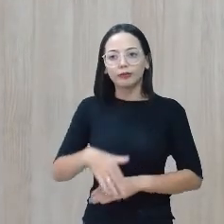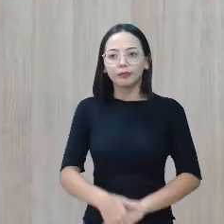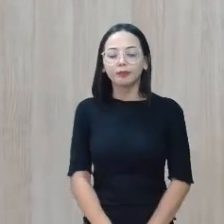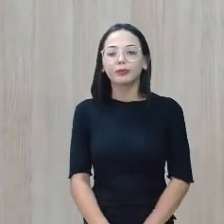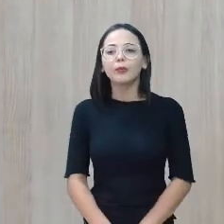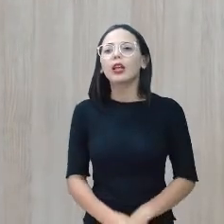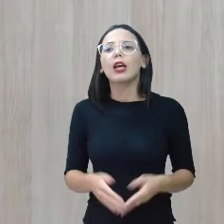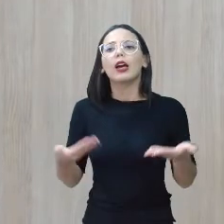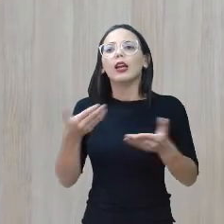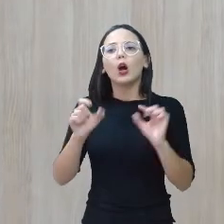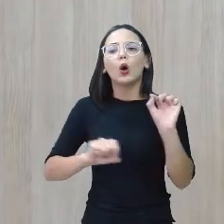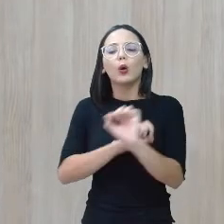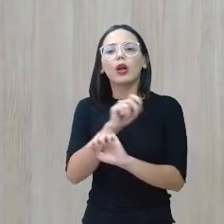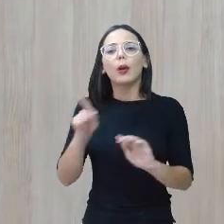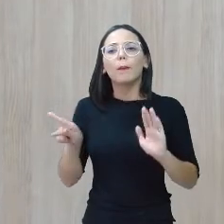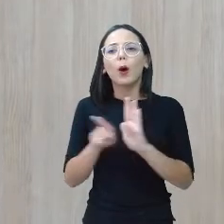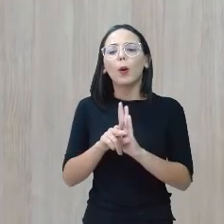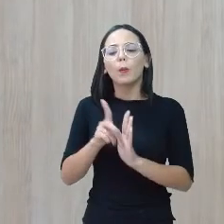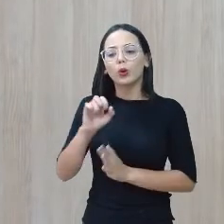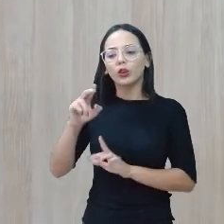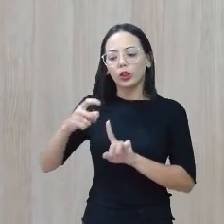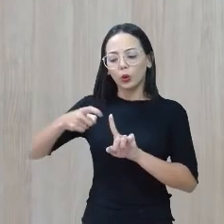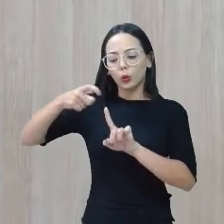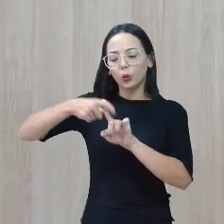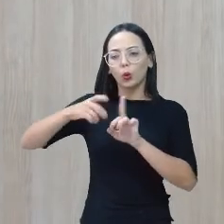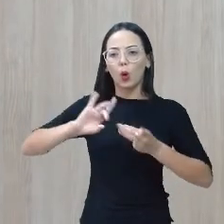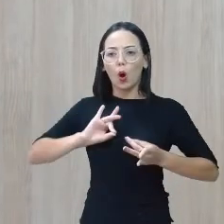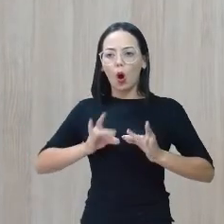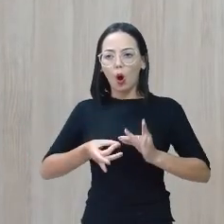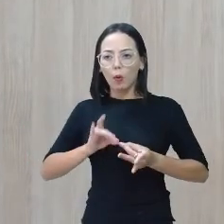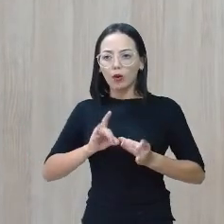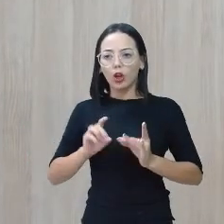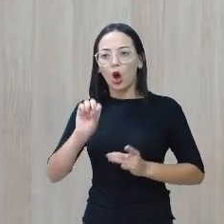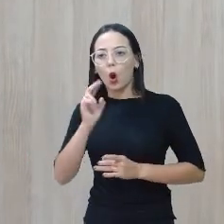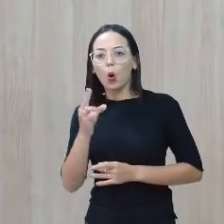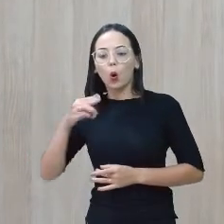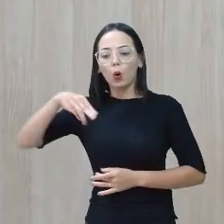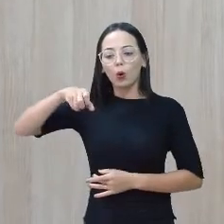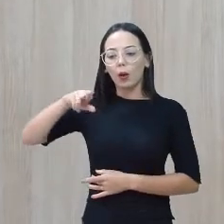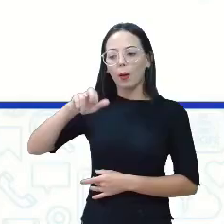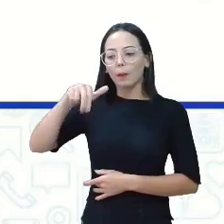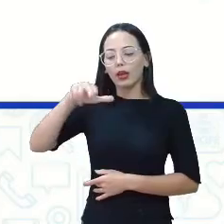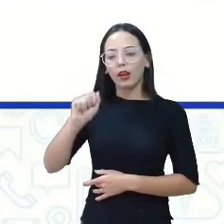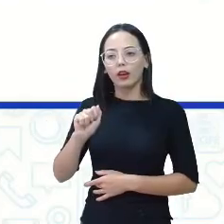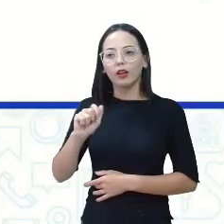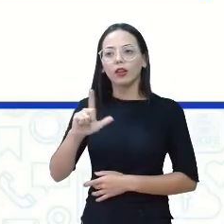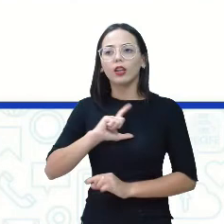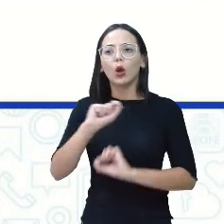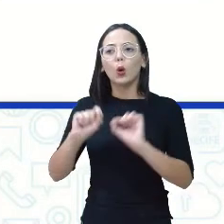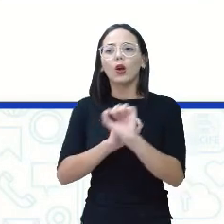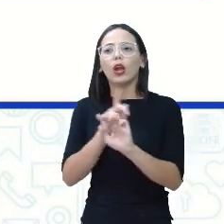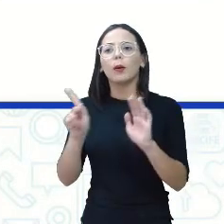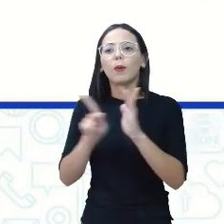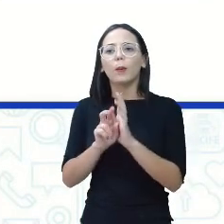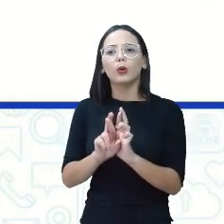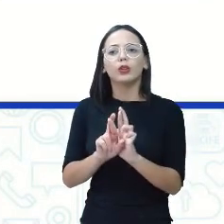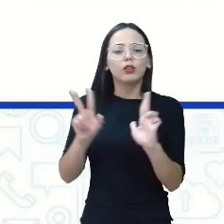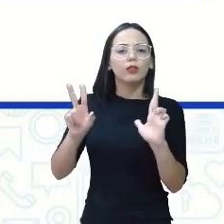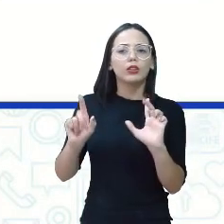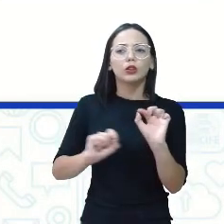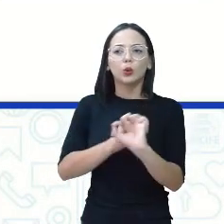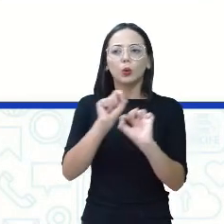E agora o DIU hormonal ou DIU chamado Mirena. O que é que ele difere-se do DIU com